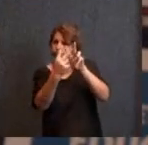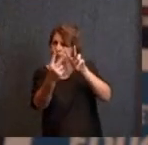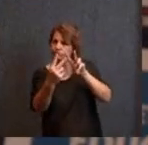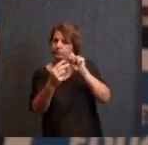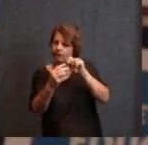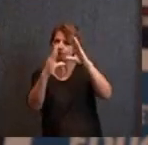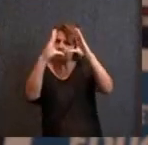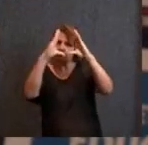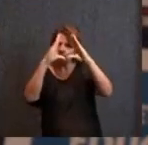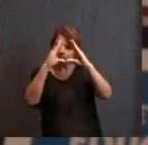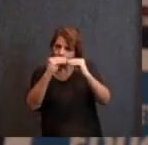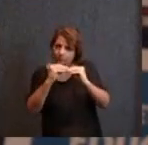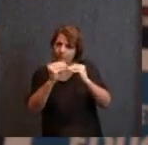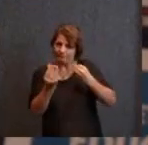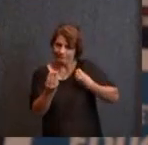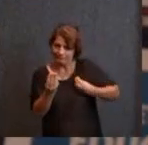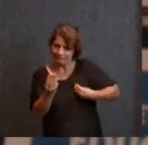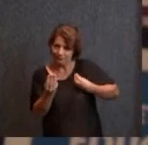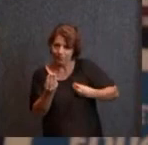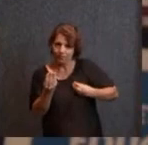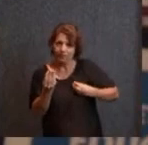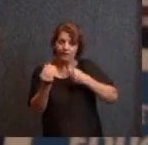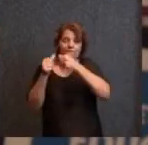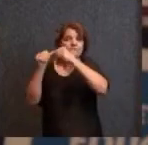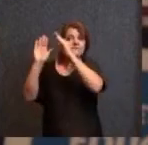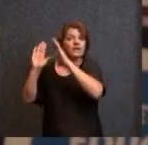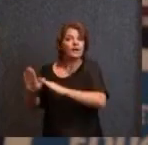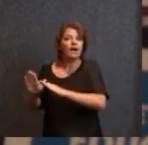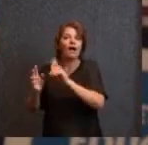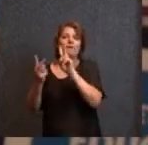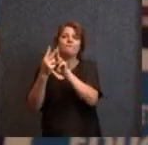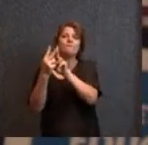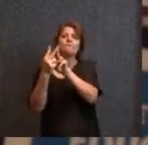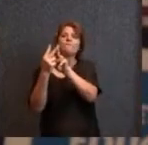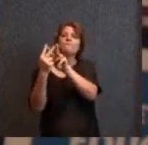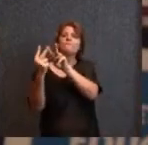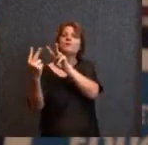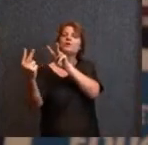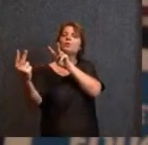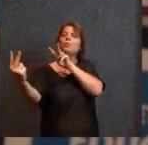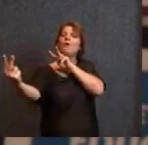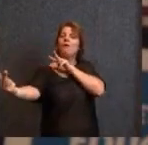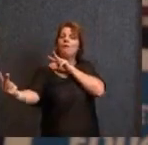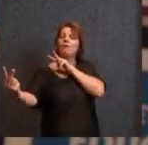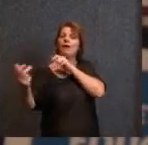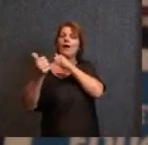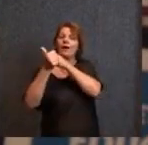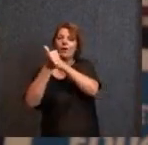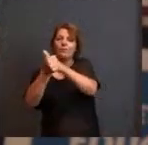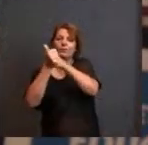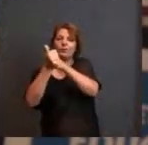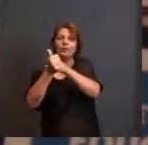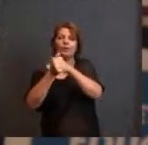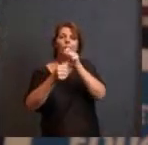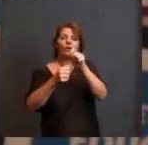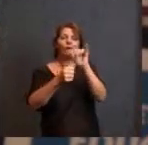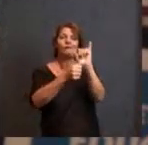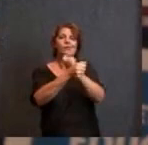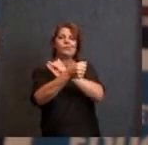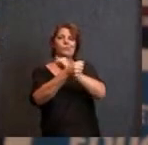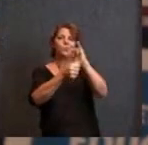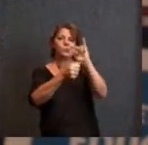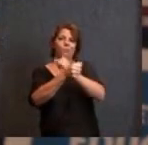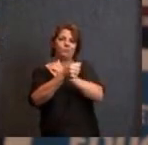ambiente presencial e ficaremos só no ambiente virtual, acompanhando através do YouTube e do StreamYard,